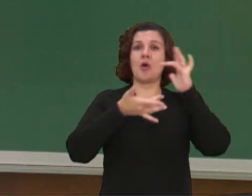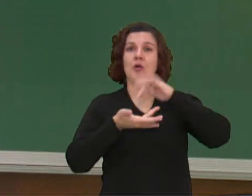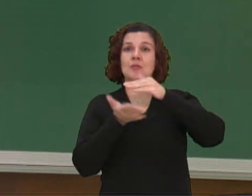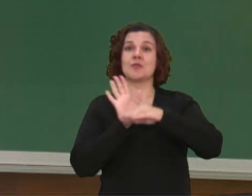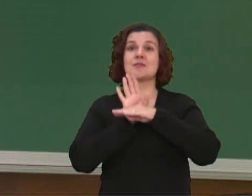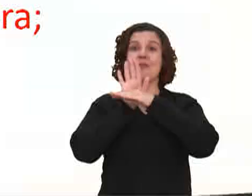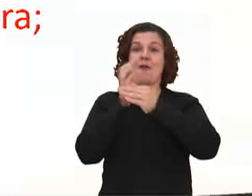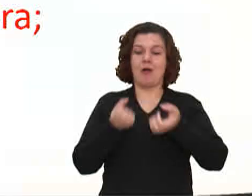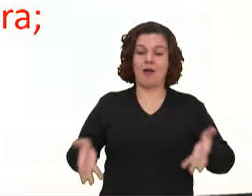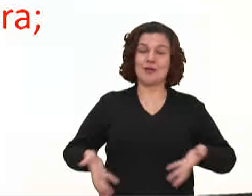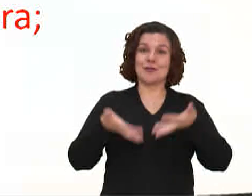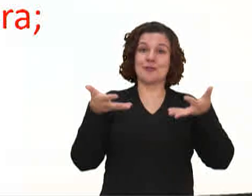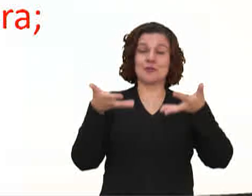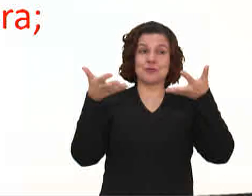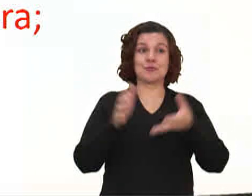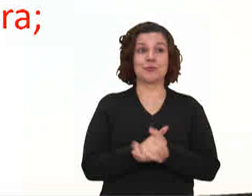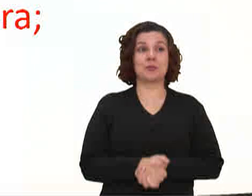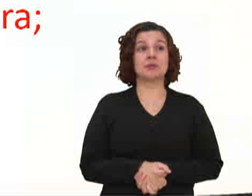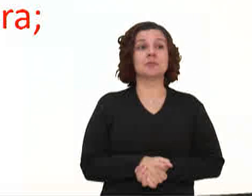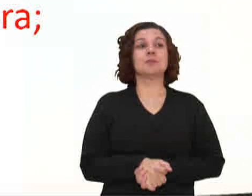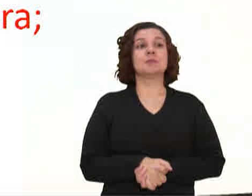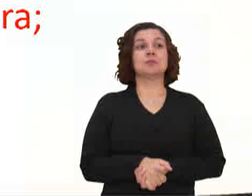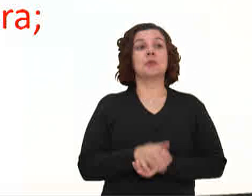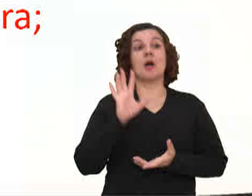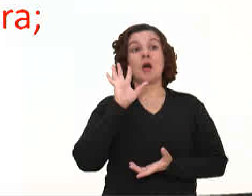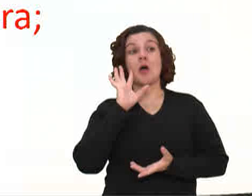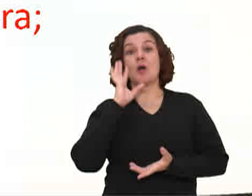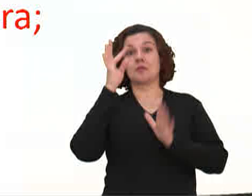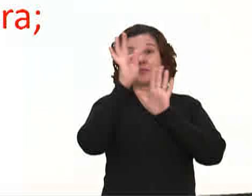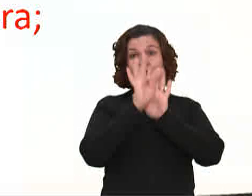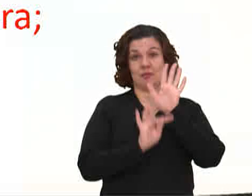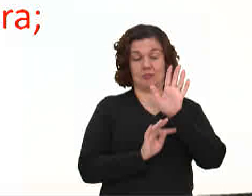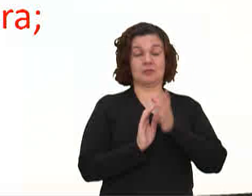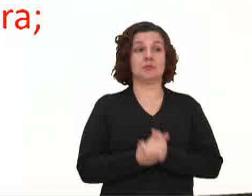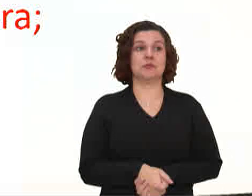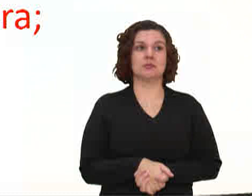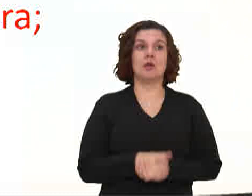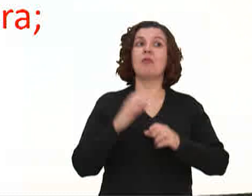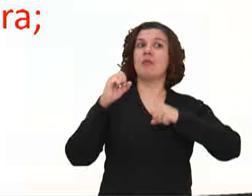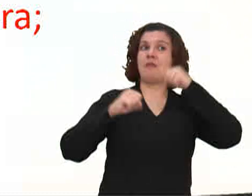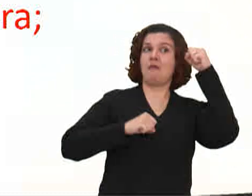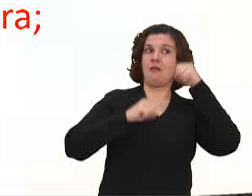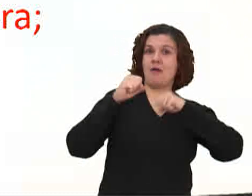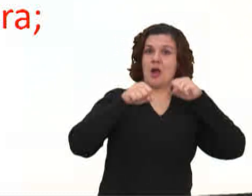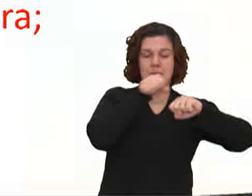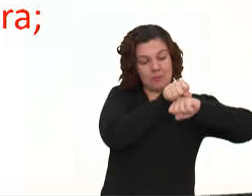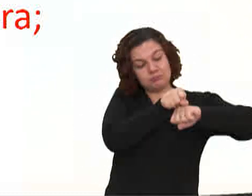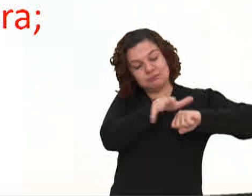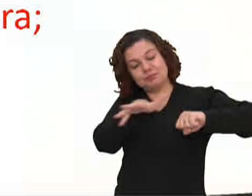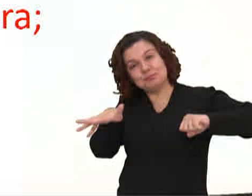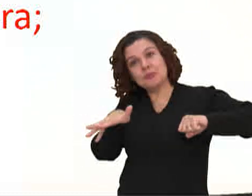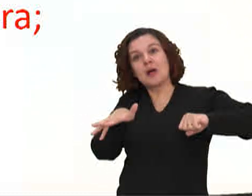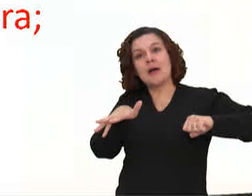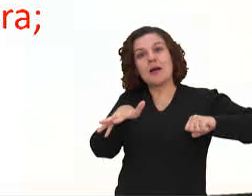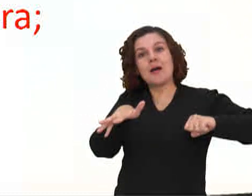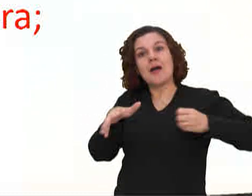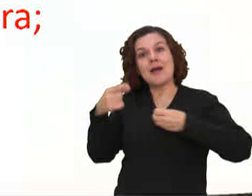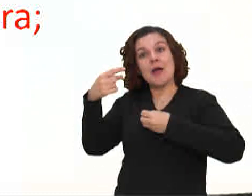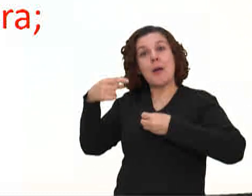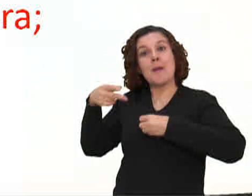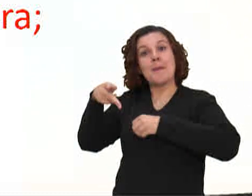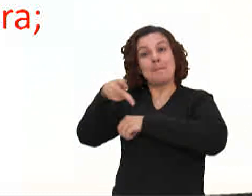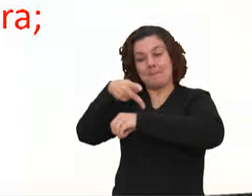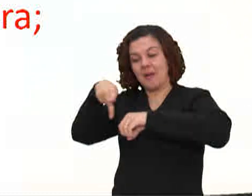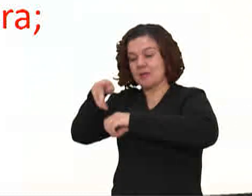contribui para situações como a que está descrita no texto. As empresas transnacionais instalaram filiais pelo